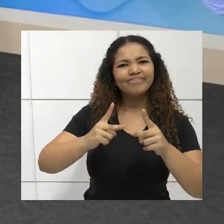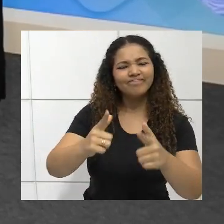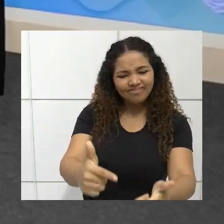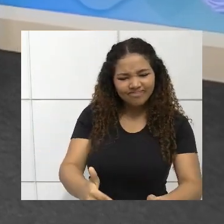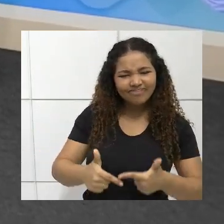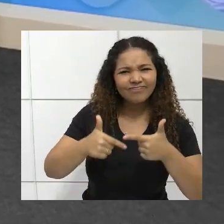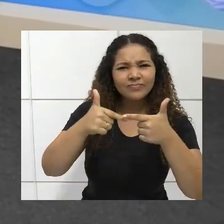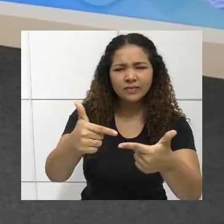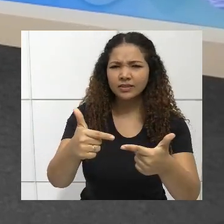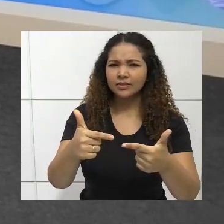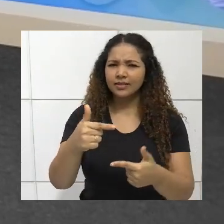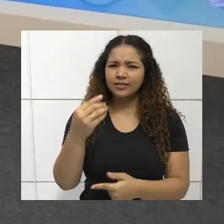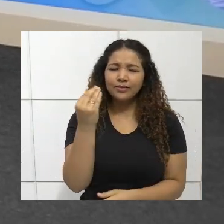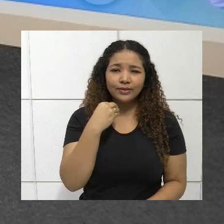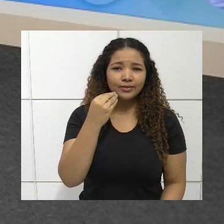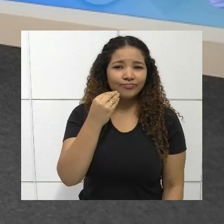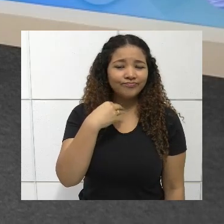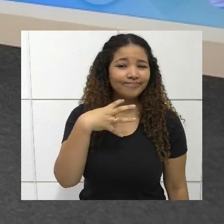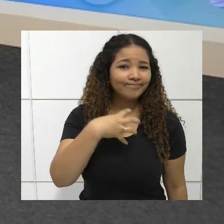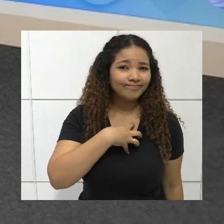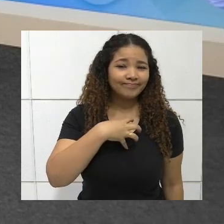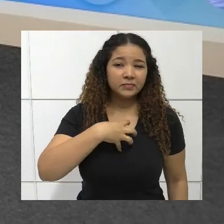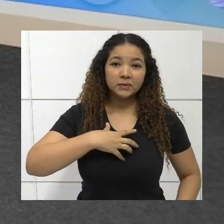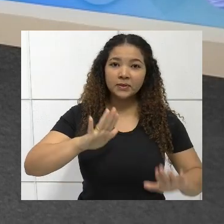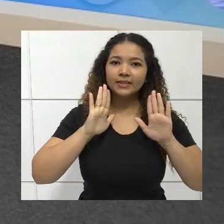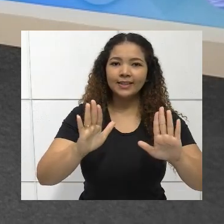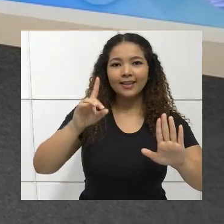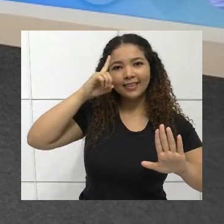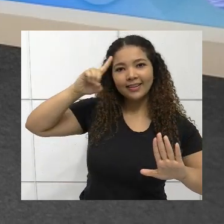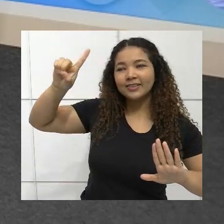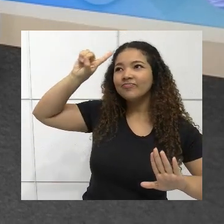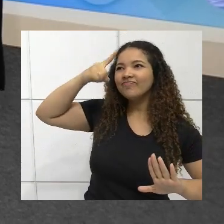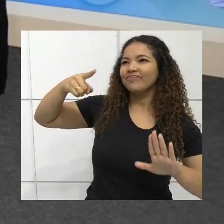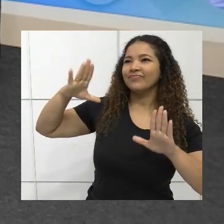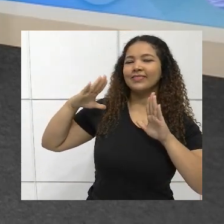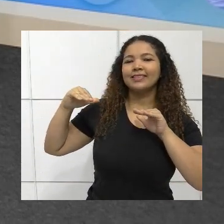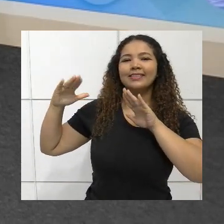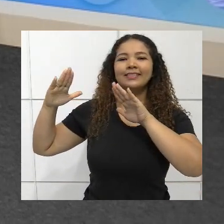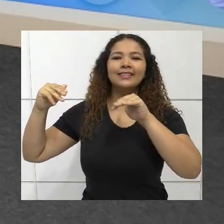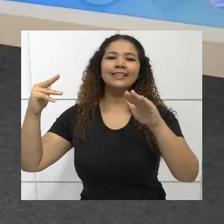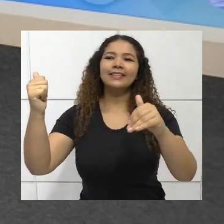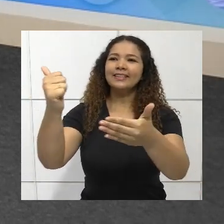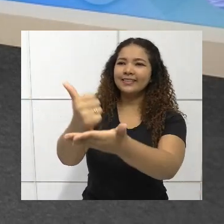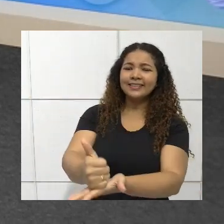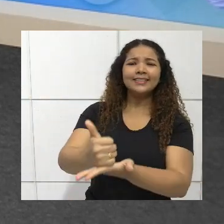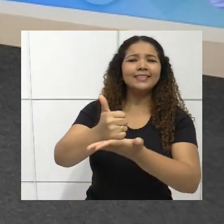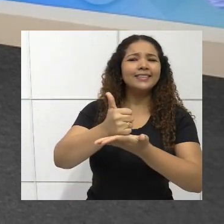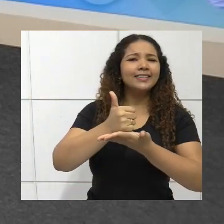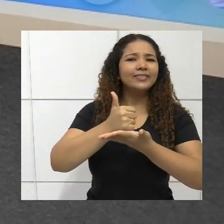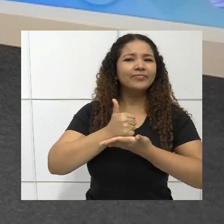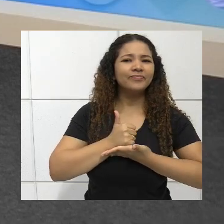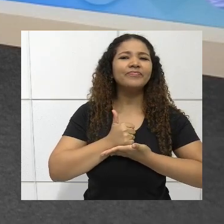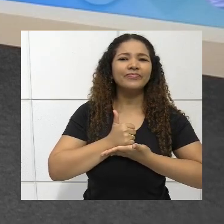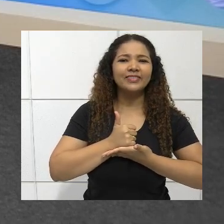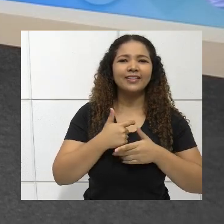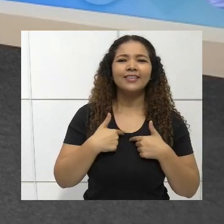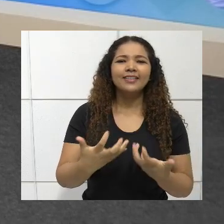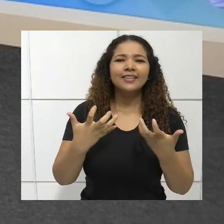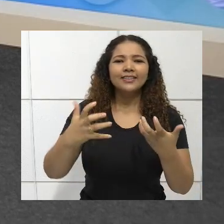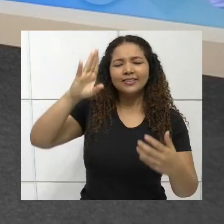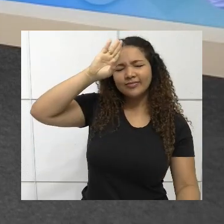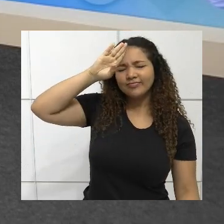quando a minha força se esgotar, o teu anjo vai me alimentar. Canta comigo e você de